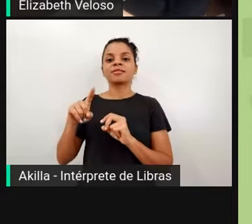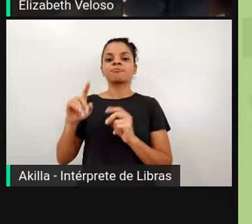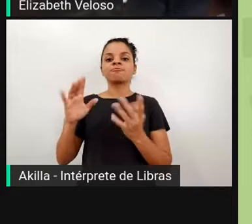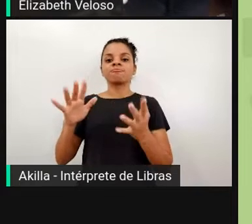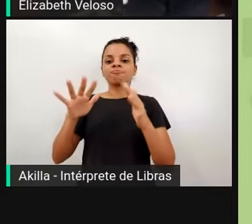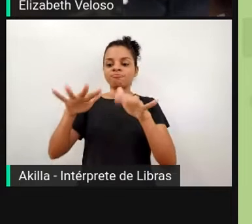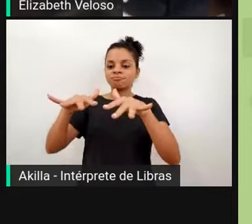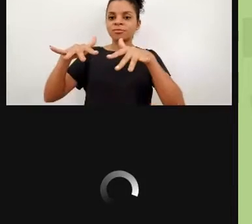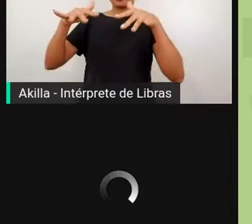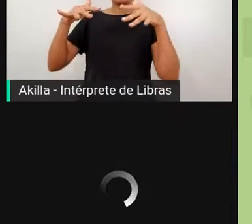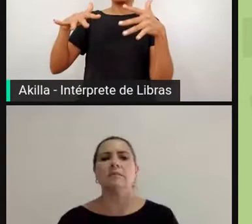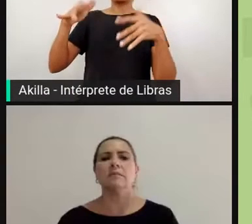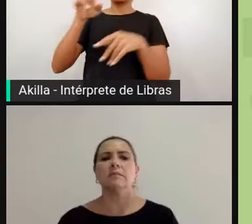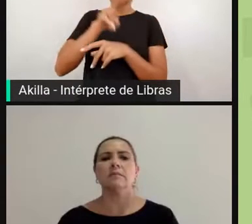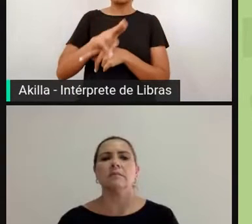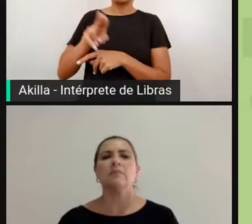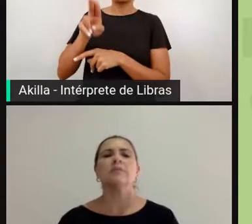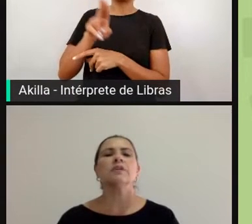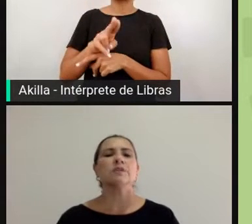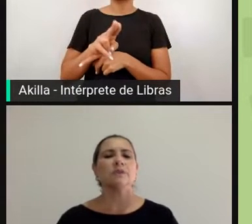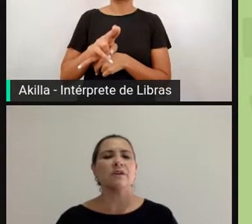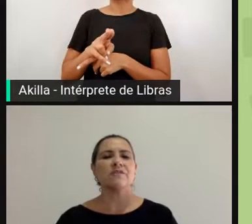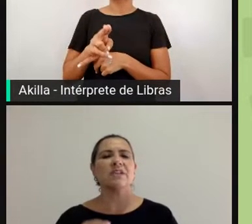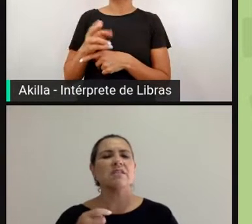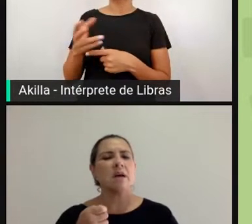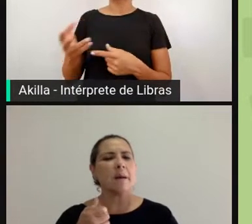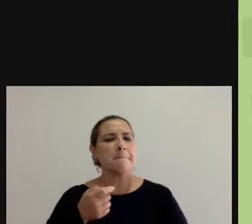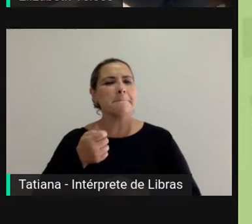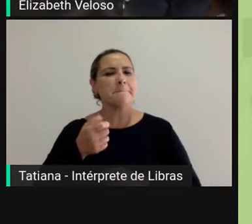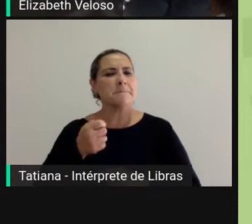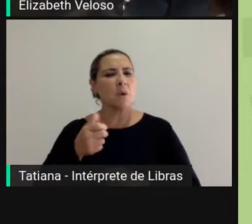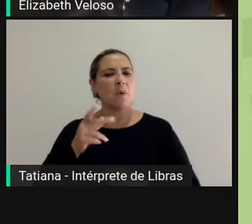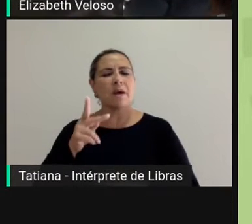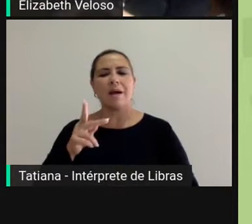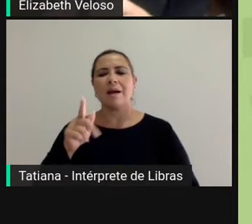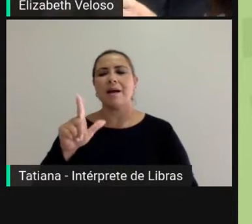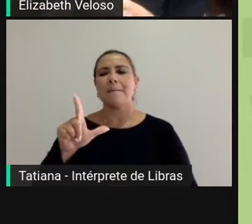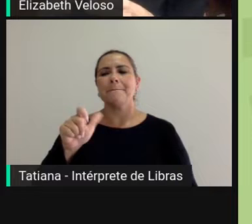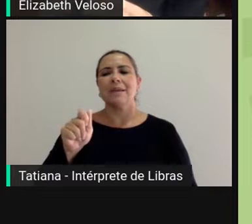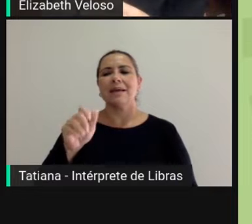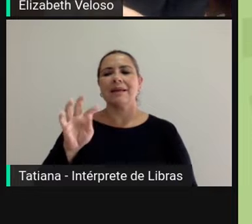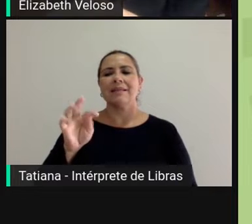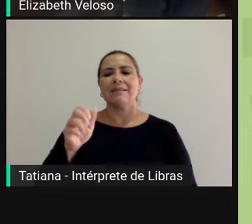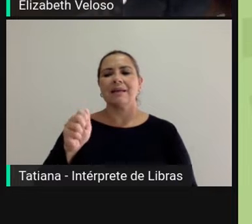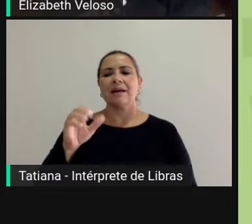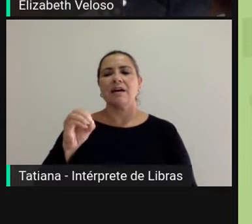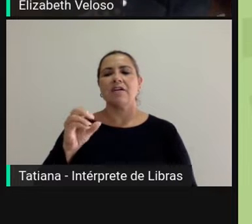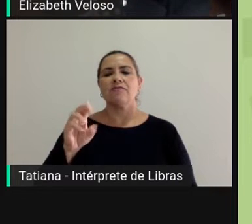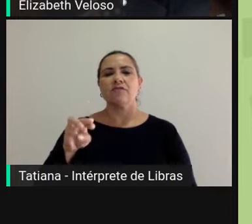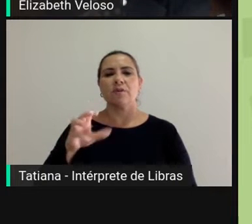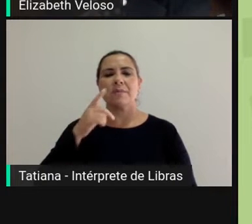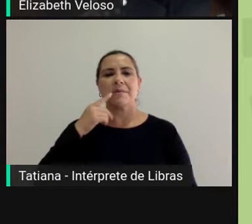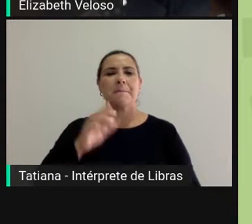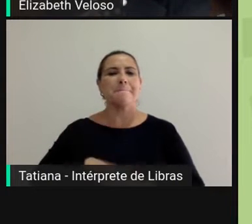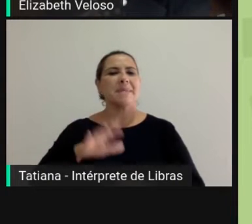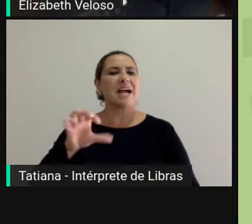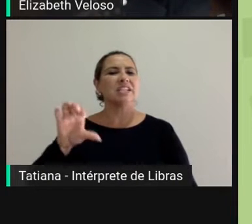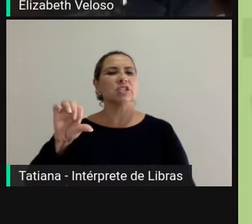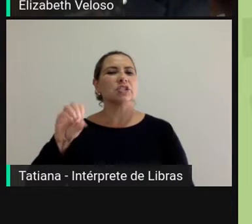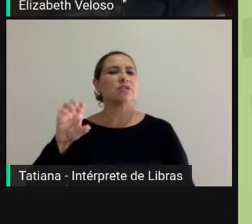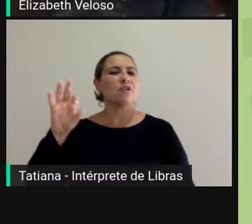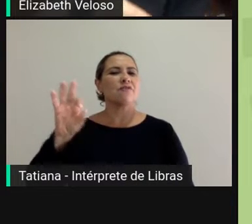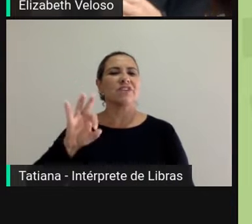muito grande de mercado. Por poucas plataformas, a gente sabe que o Google hoje tem mais de 90% do mercado